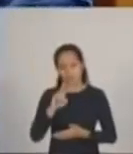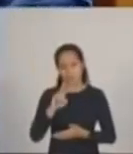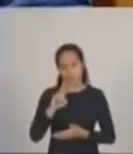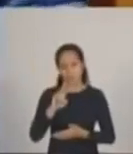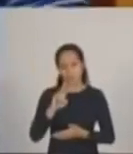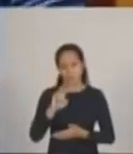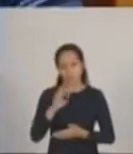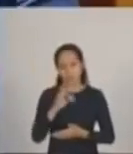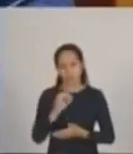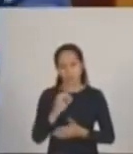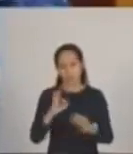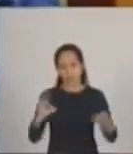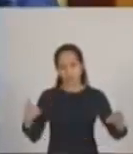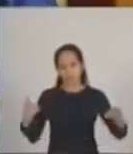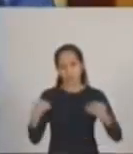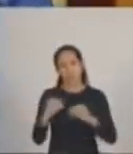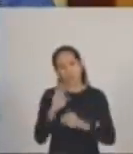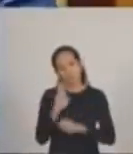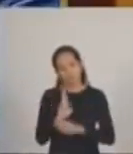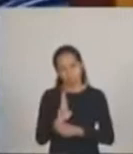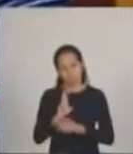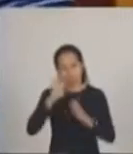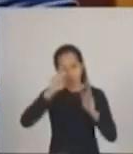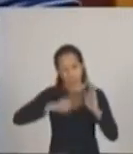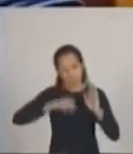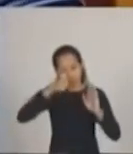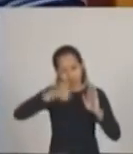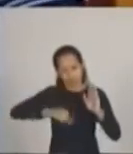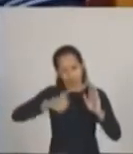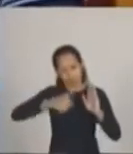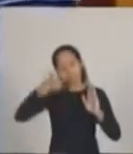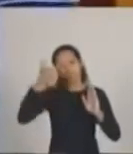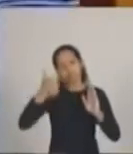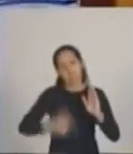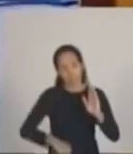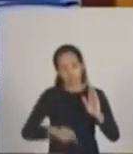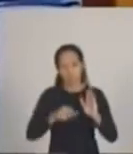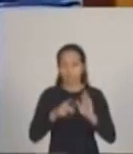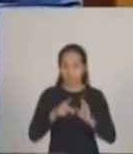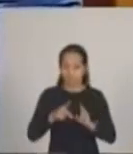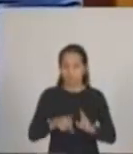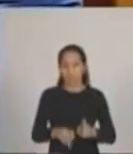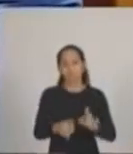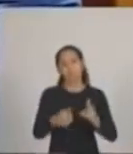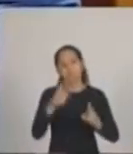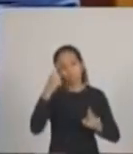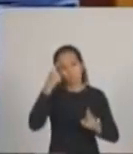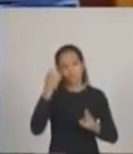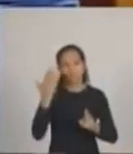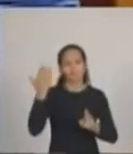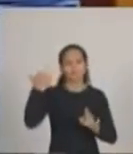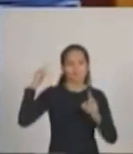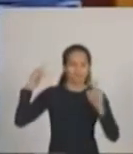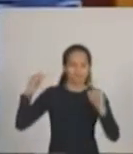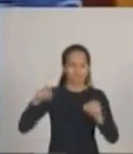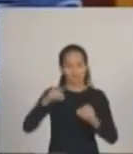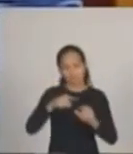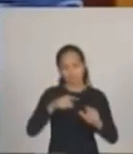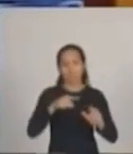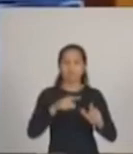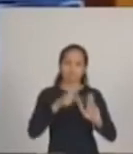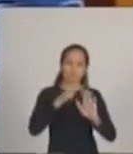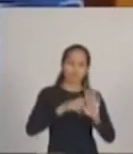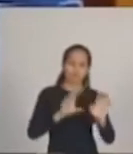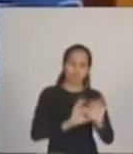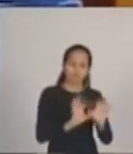de hoje. A Procuradoria reanalisou o projeto e também manteve o entendimento inicial, por ser um projeto autorizativo